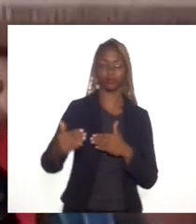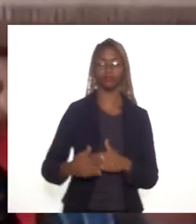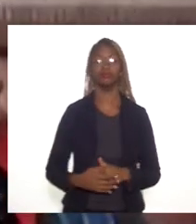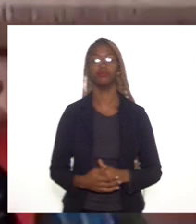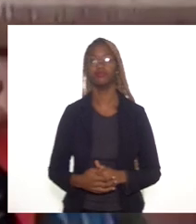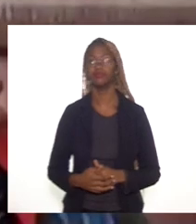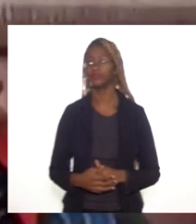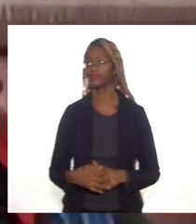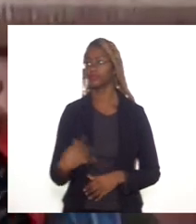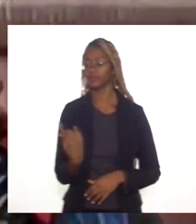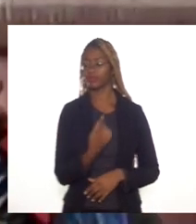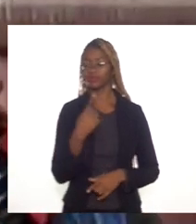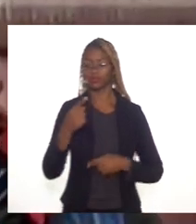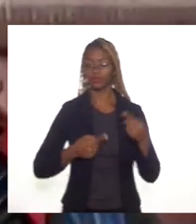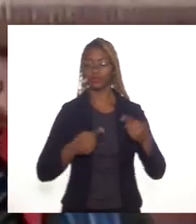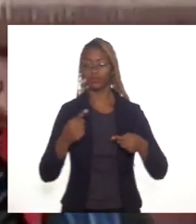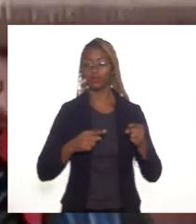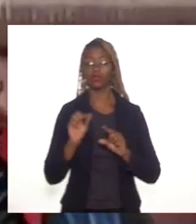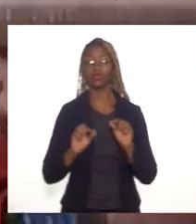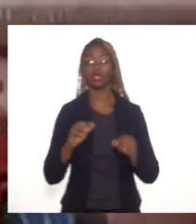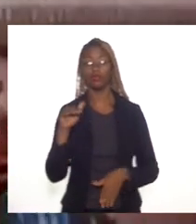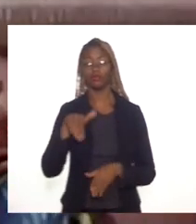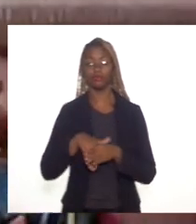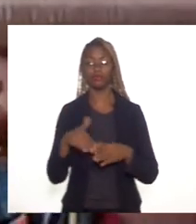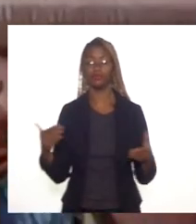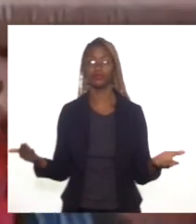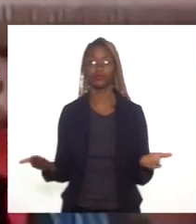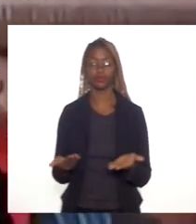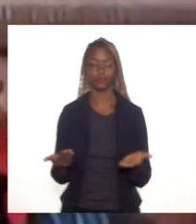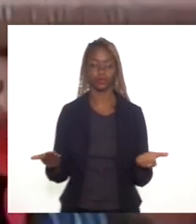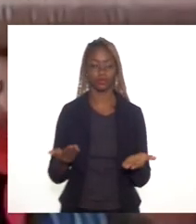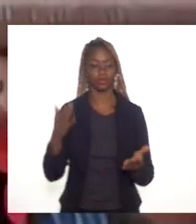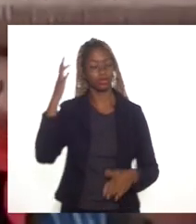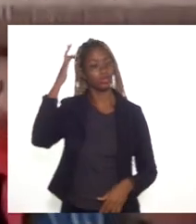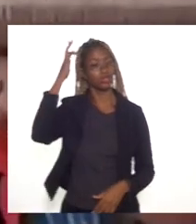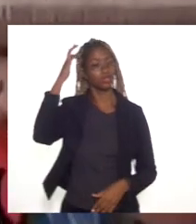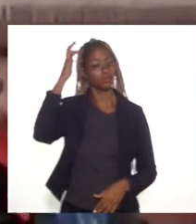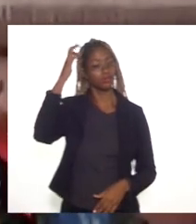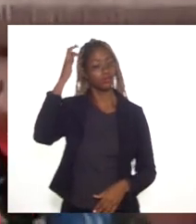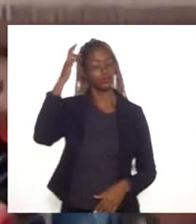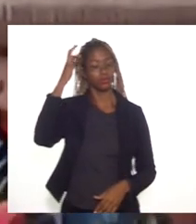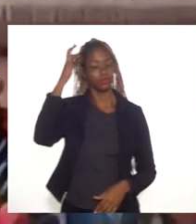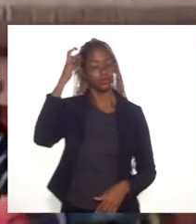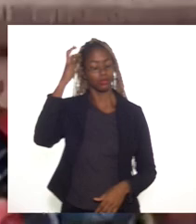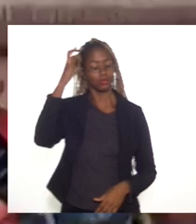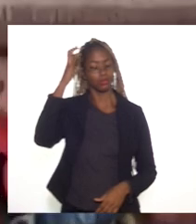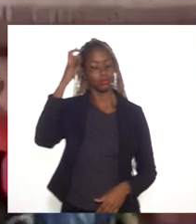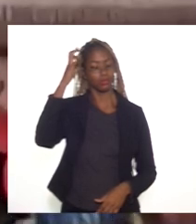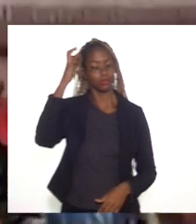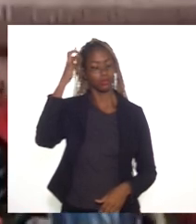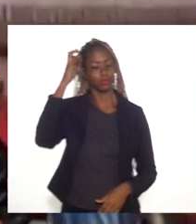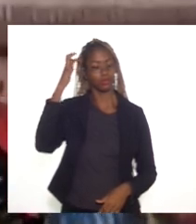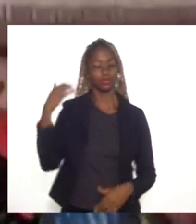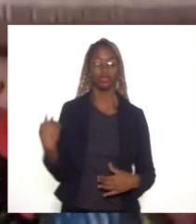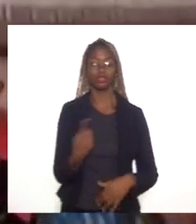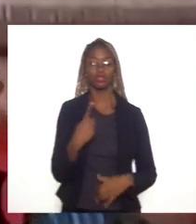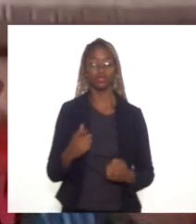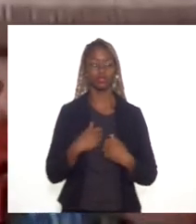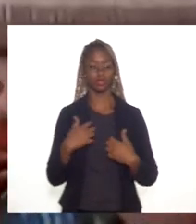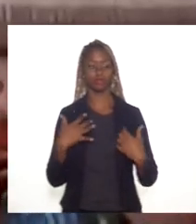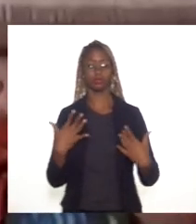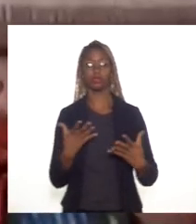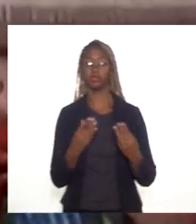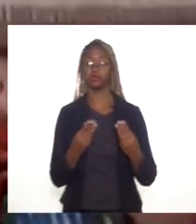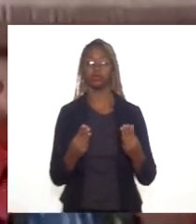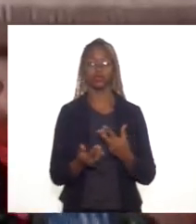está discutindo aqui o que a gente vai votar, deputada Lucinha. E a gente se surpreende muito com algumas questões, acho que